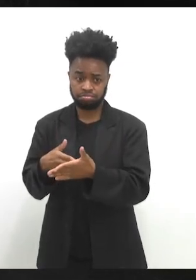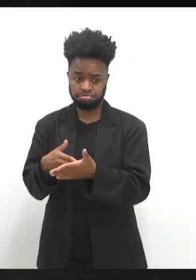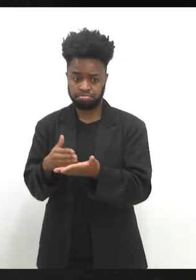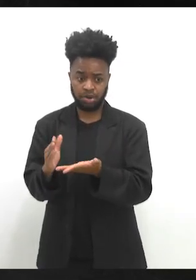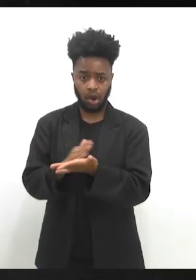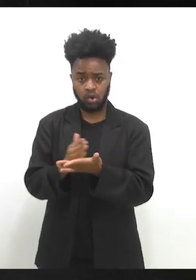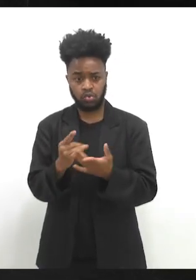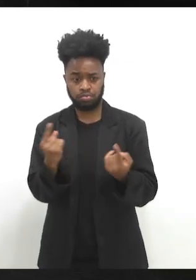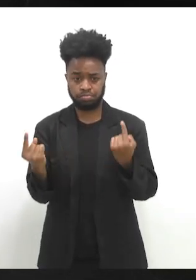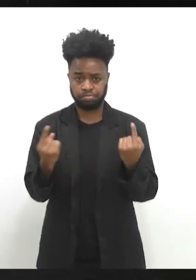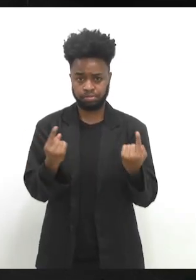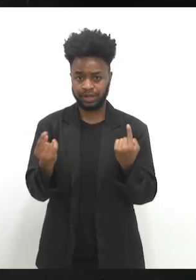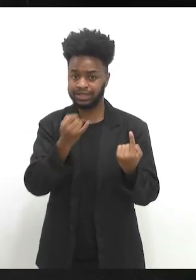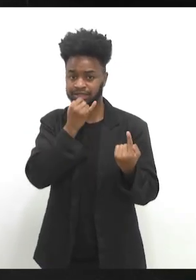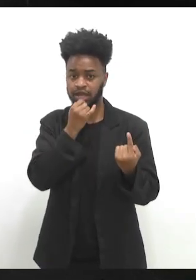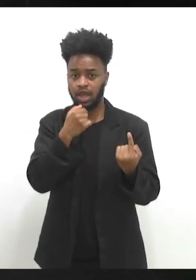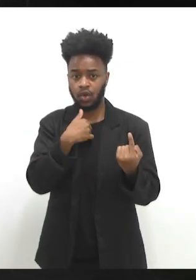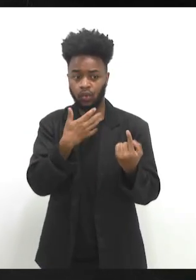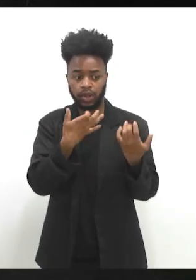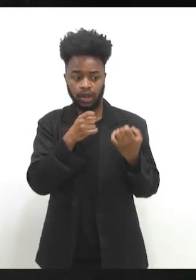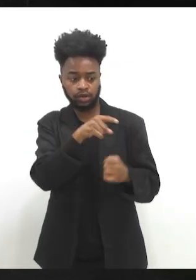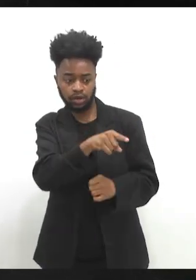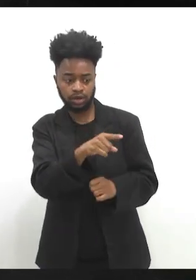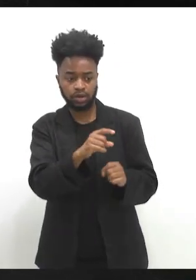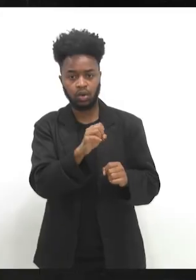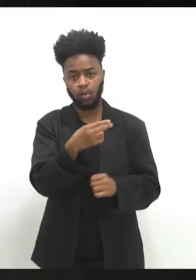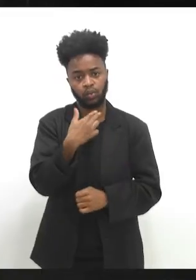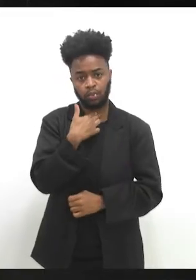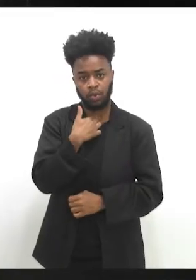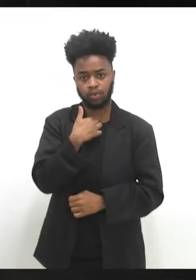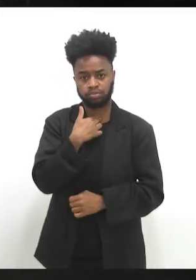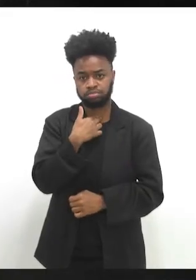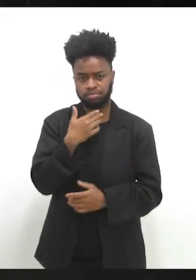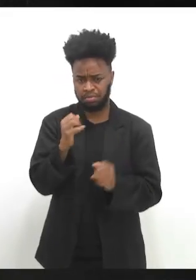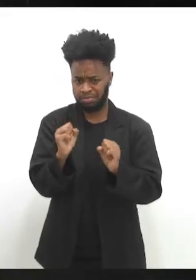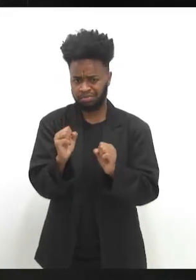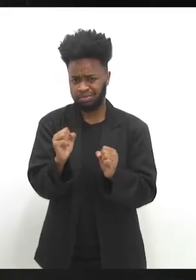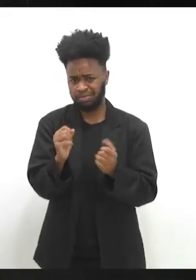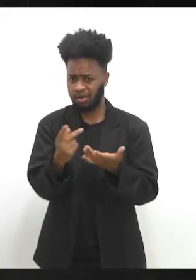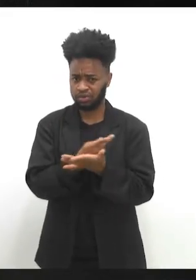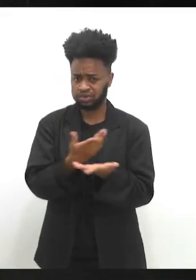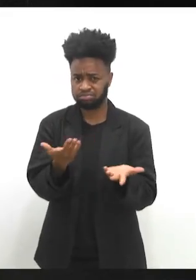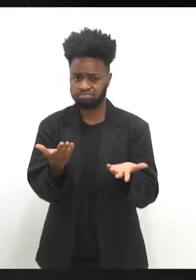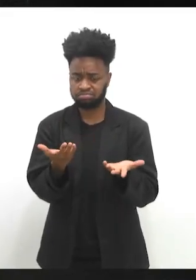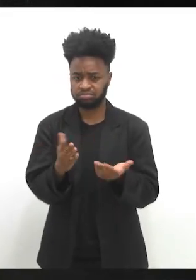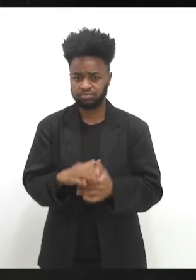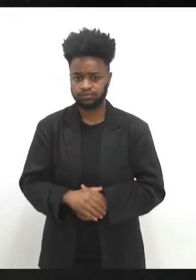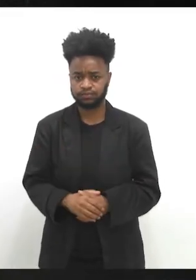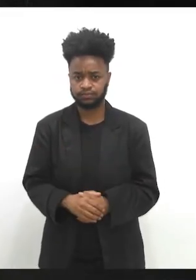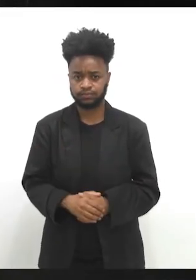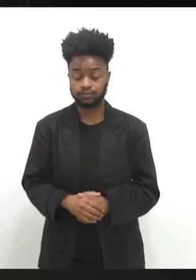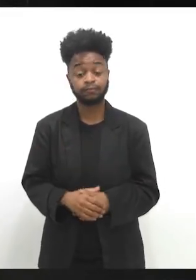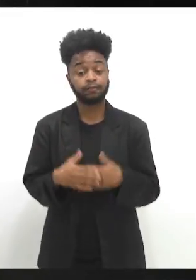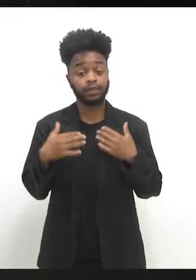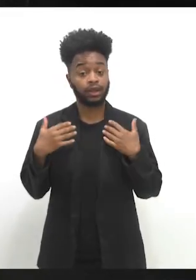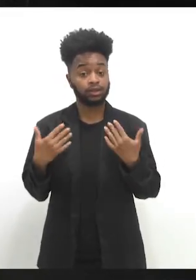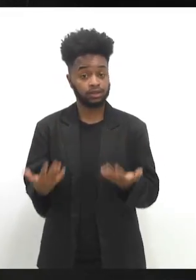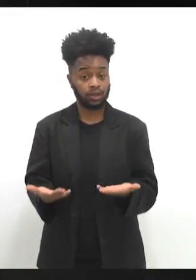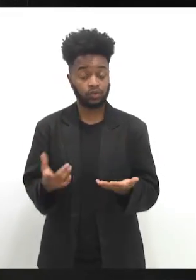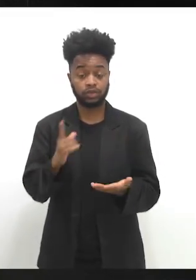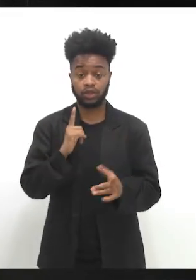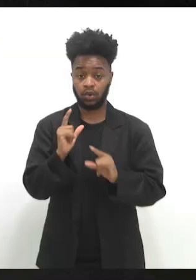para um dos lados? No caso, eu quero ficar, não, mas você não pode. O pai, eu quero, mas você não pode. Existe algum impedimento para isso? Então, o